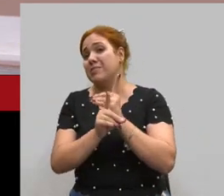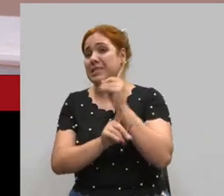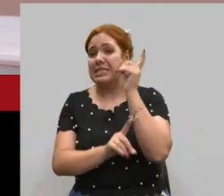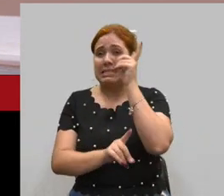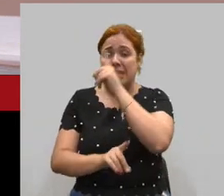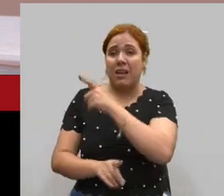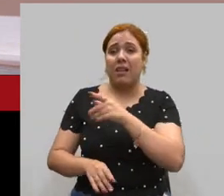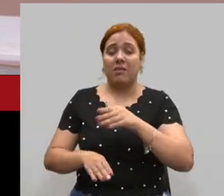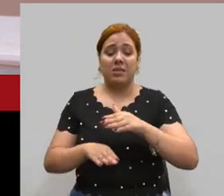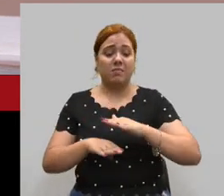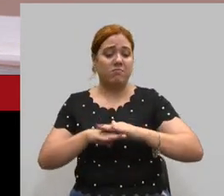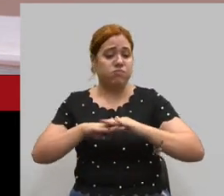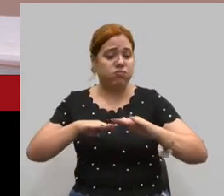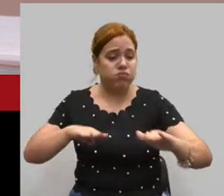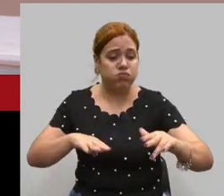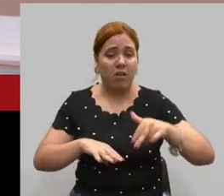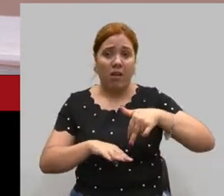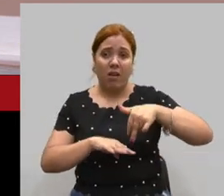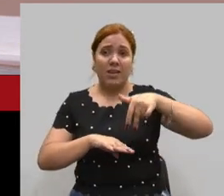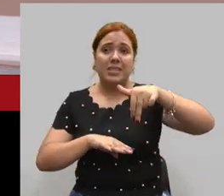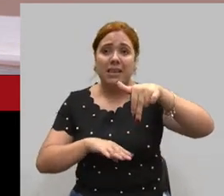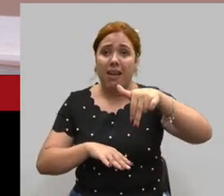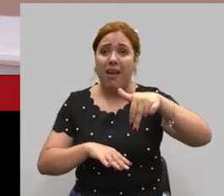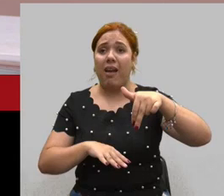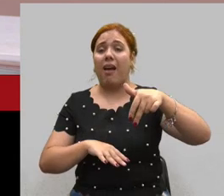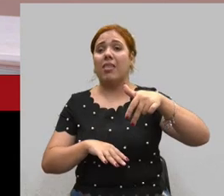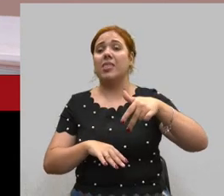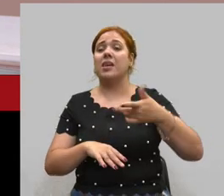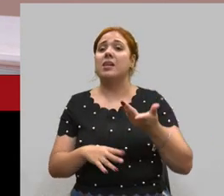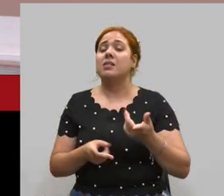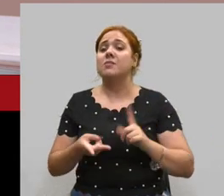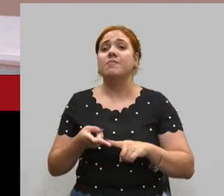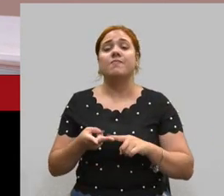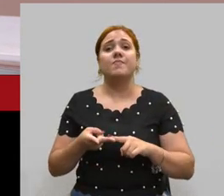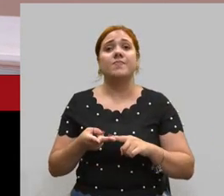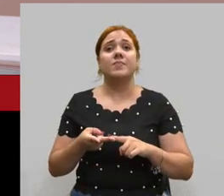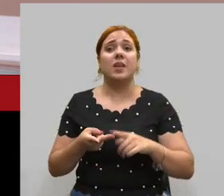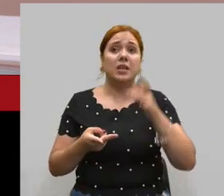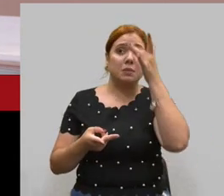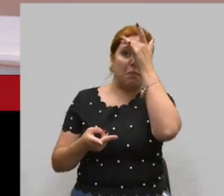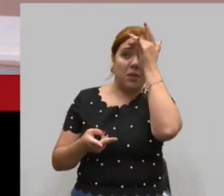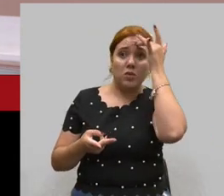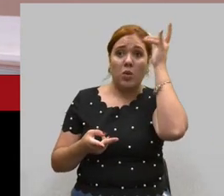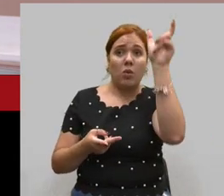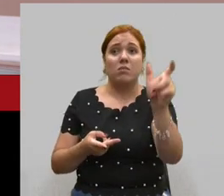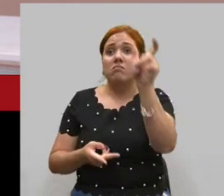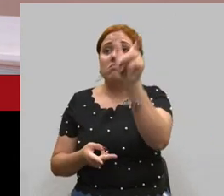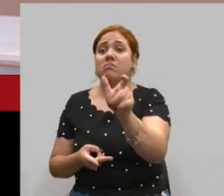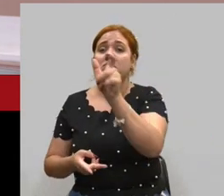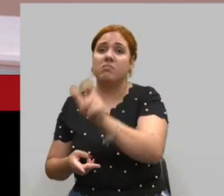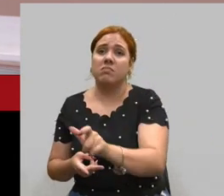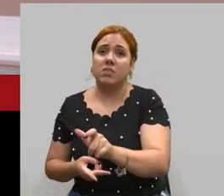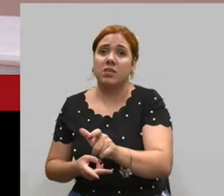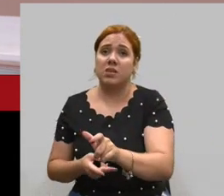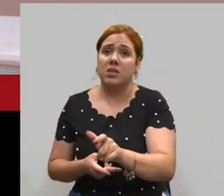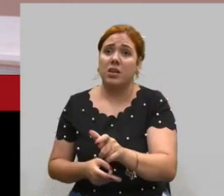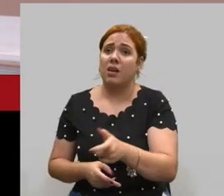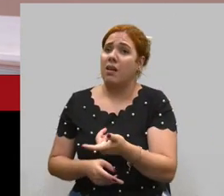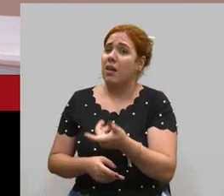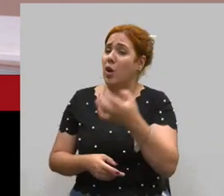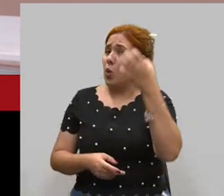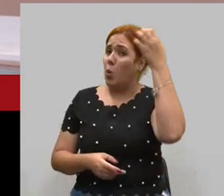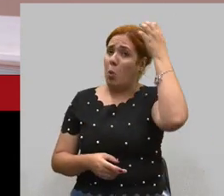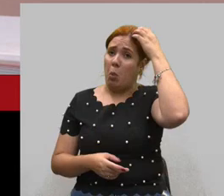calçada seja na escada seja com as pessoas porque eu não culpo Quem ainda não tem esse